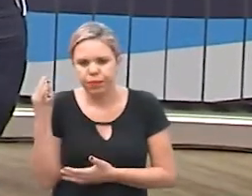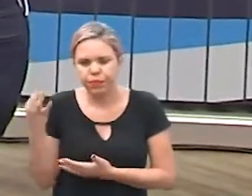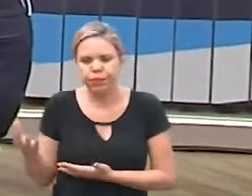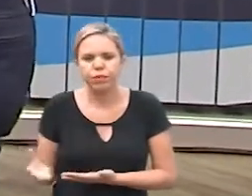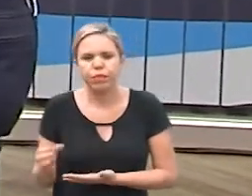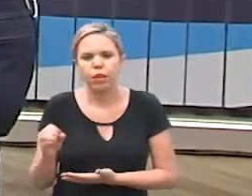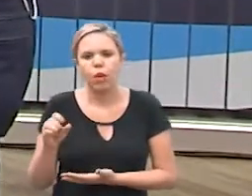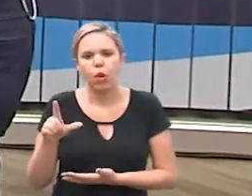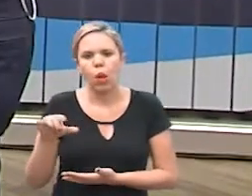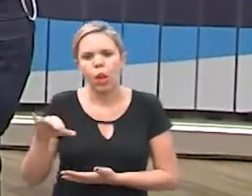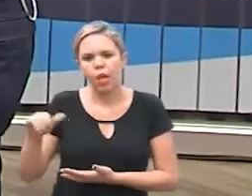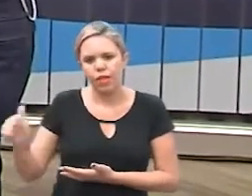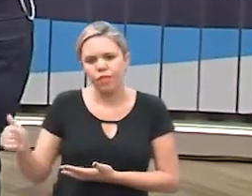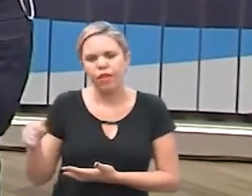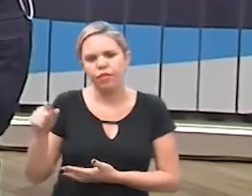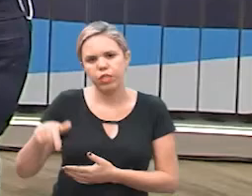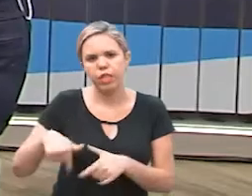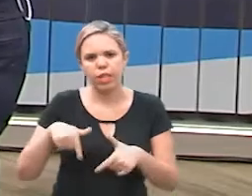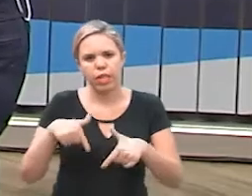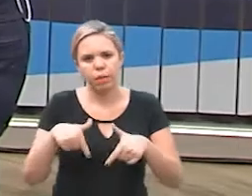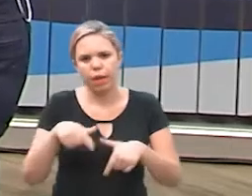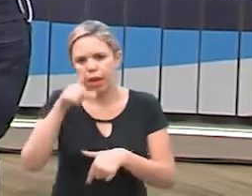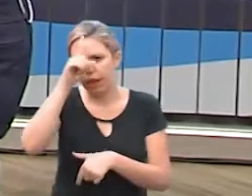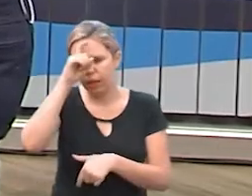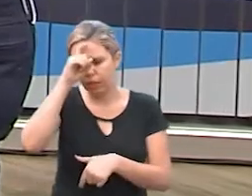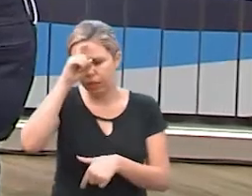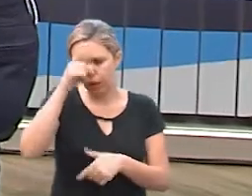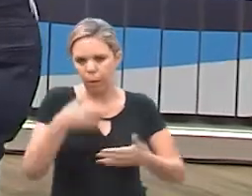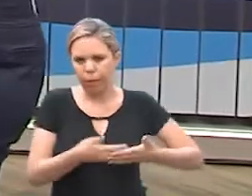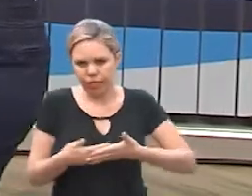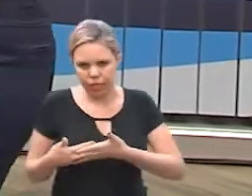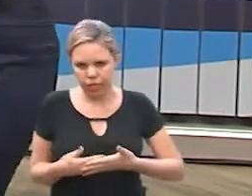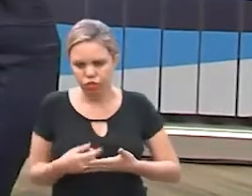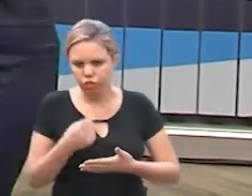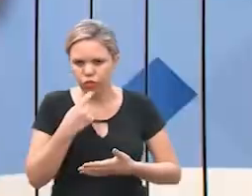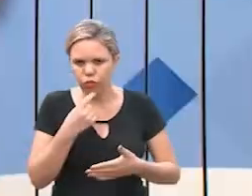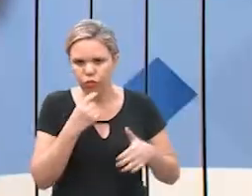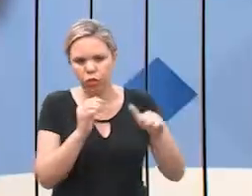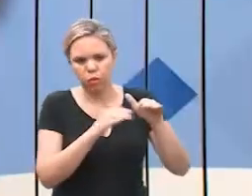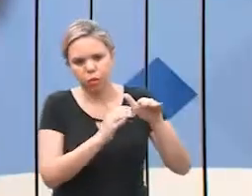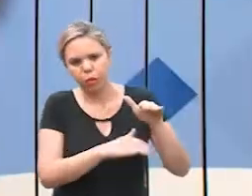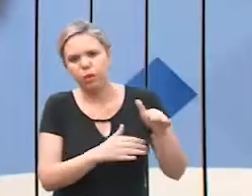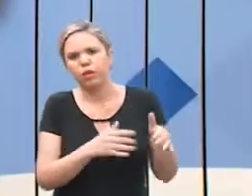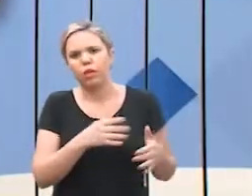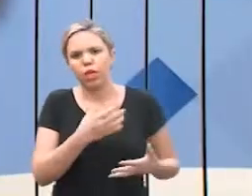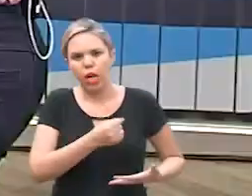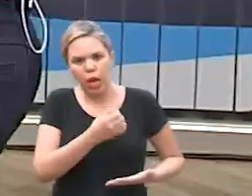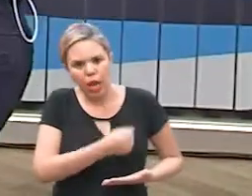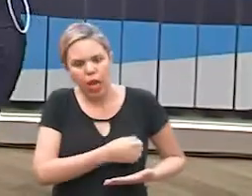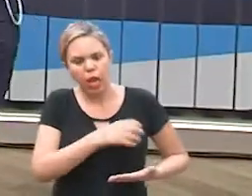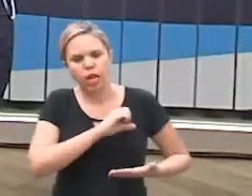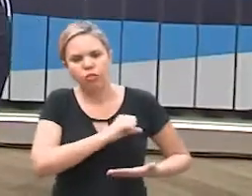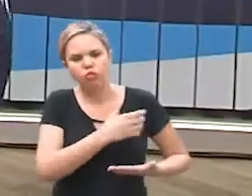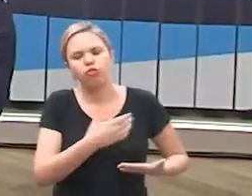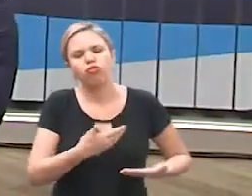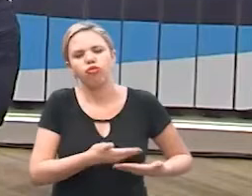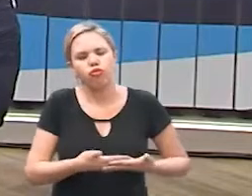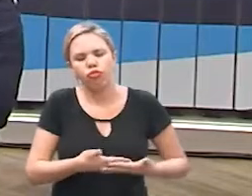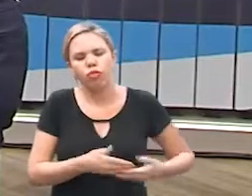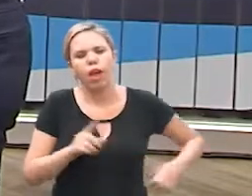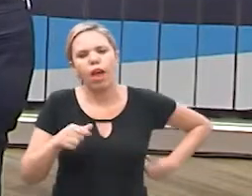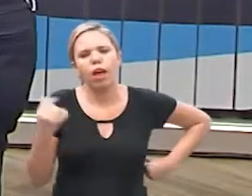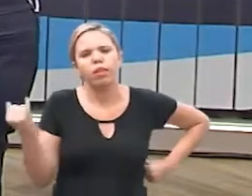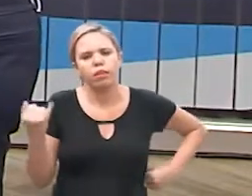ótimo. Olivia, você é do Banco de Leite da Maternidade de Campinas, né? Eu falei que o leite materno é bastante rico. É por